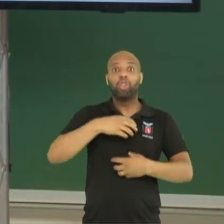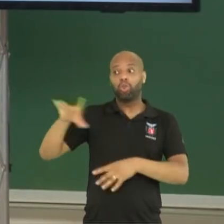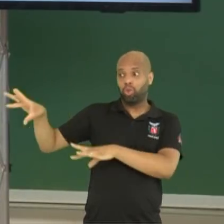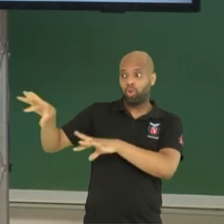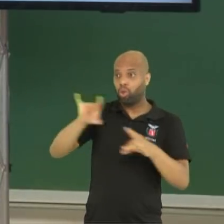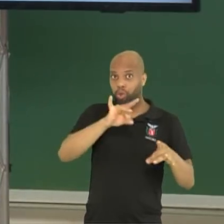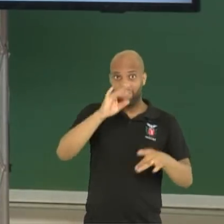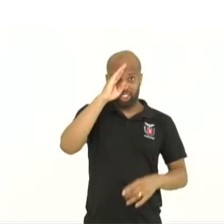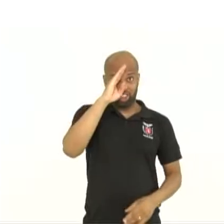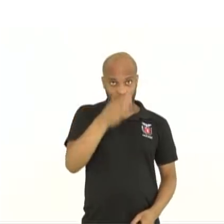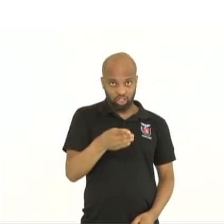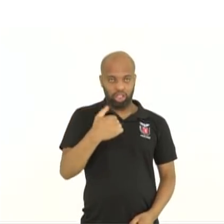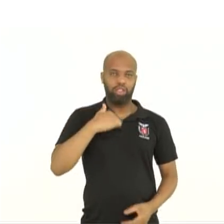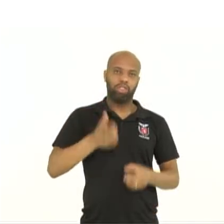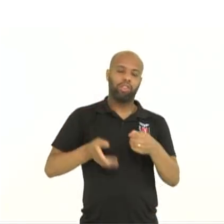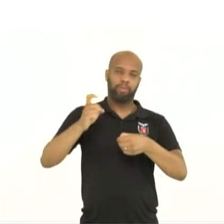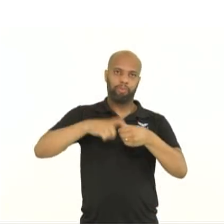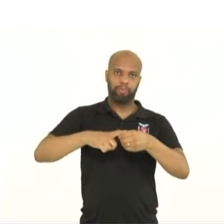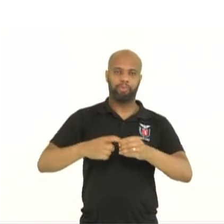bom? Já voltamos.